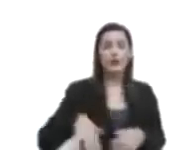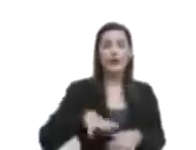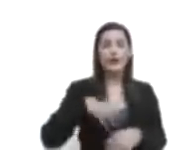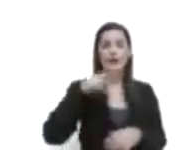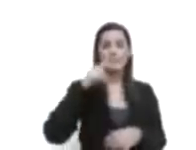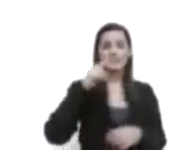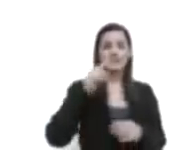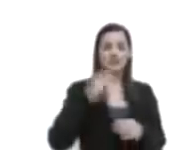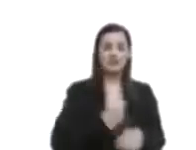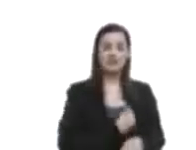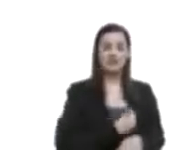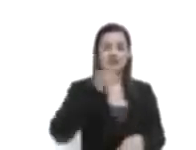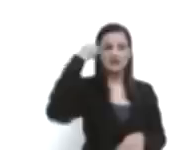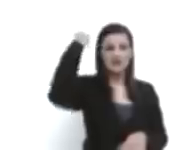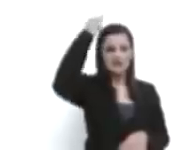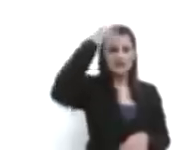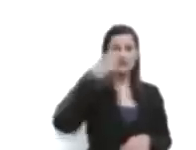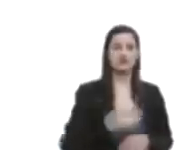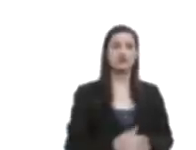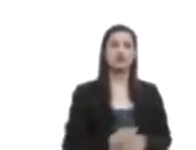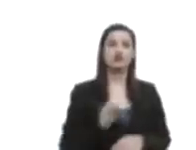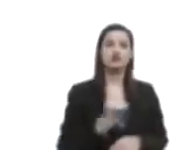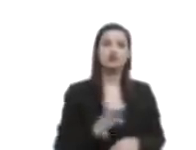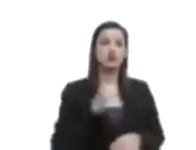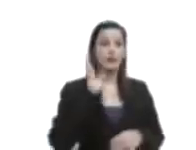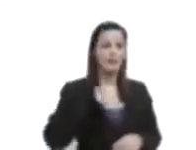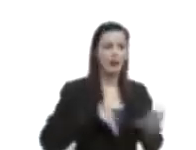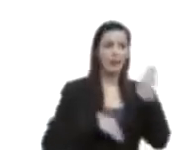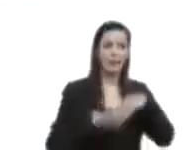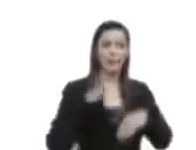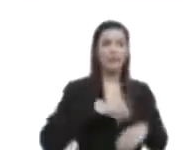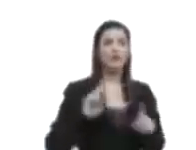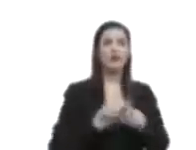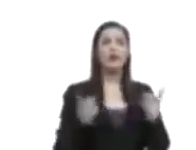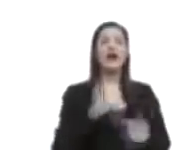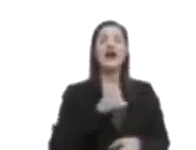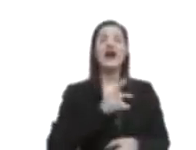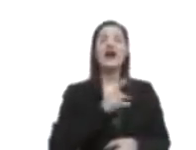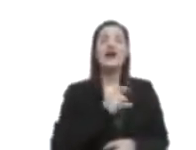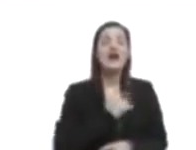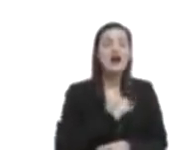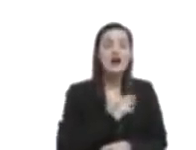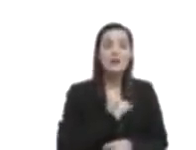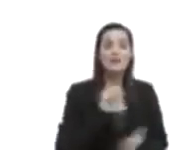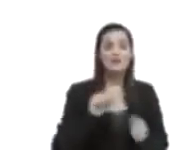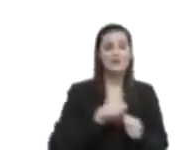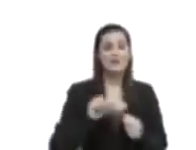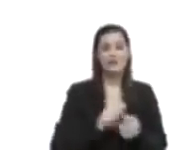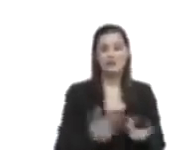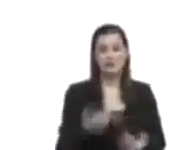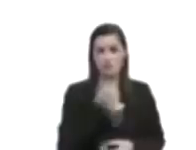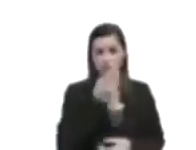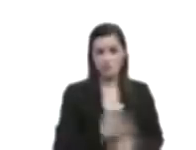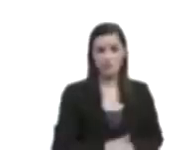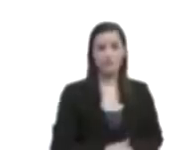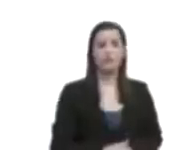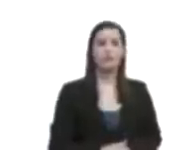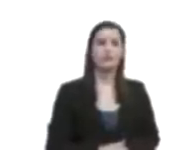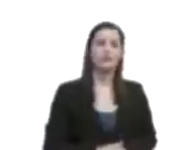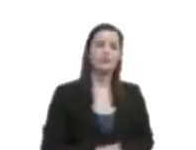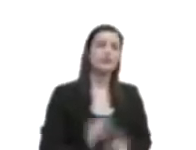ele também ama o bem, o desejo de ser puro e ser santo. Que mais que é uma característica desta